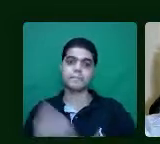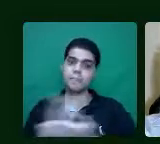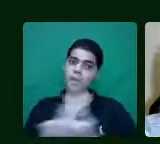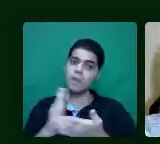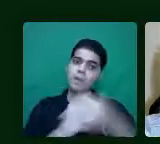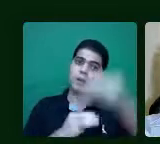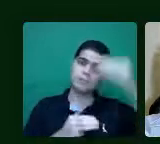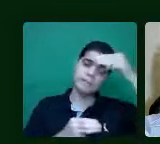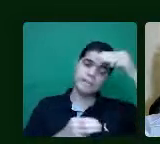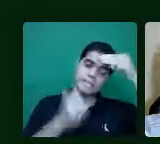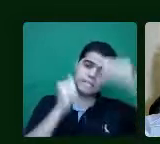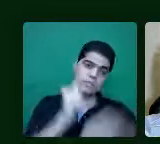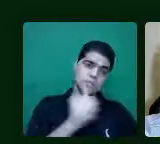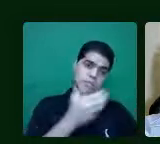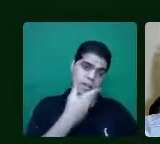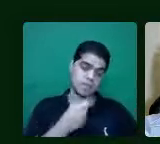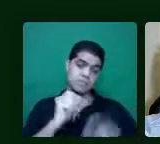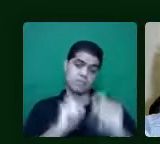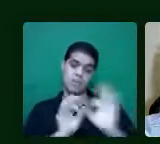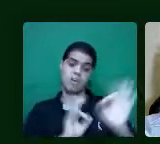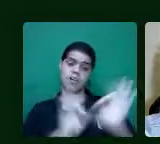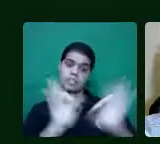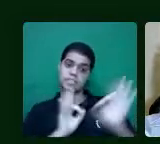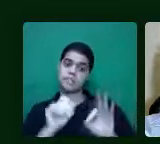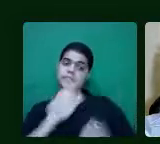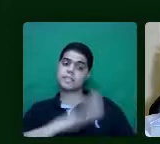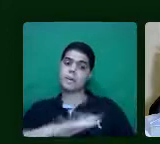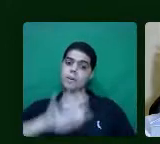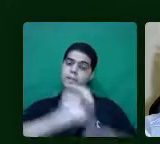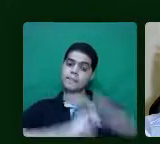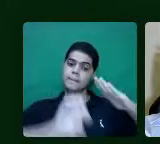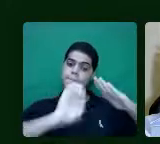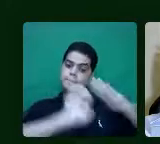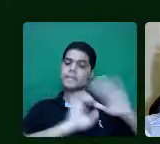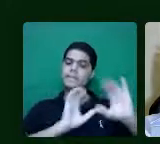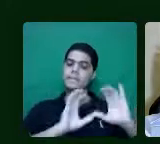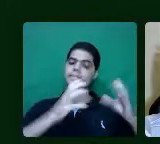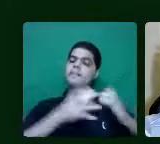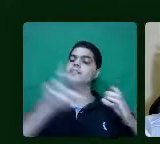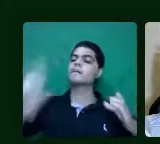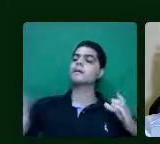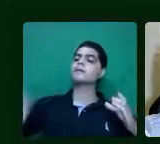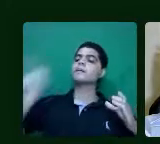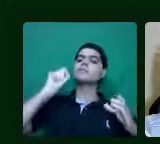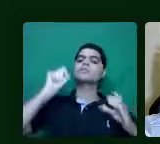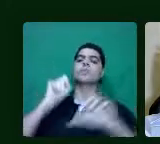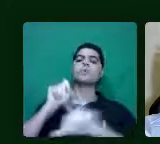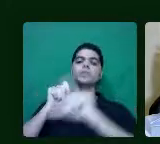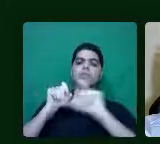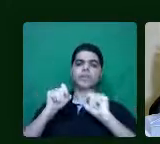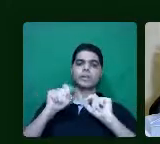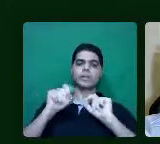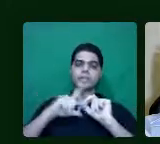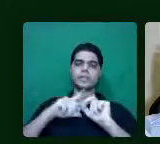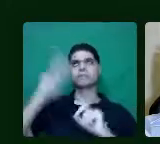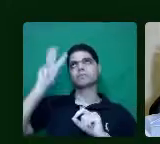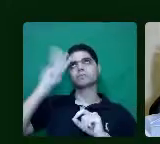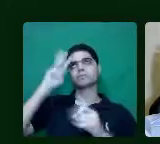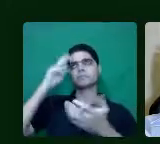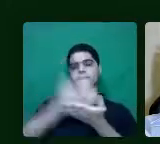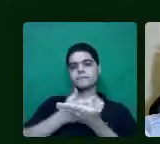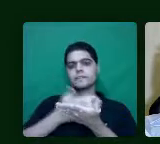a organização que vai destinar, tá? Então, conforme os times forem sendo fechados, então, a partir de terça-feira, os times vão começar